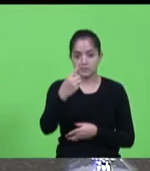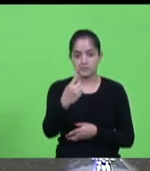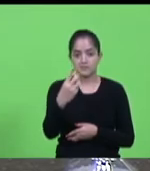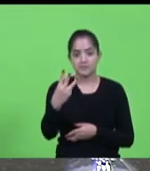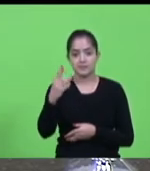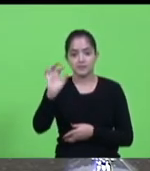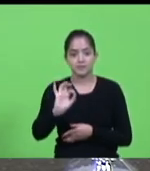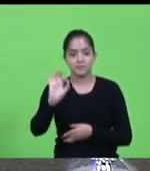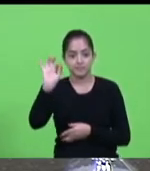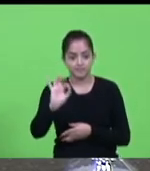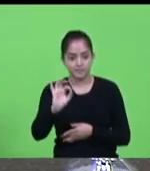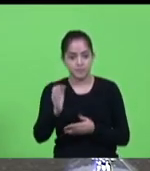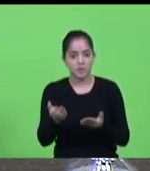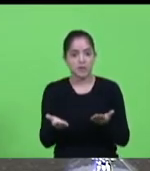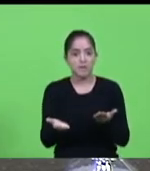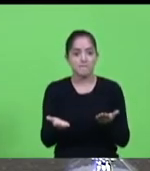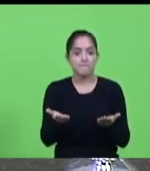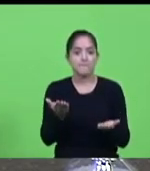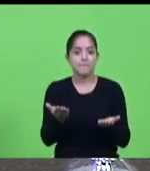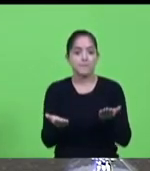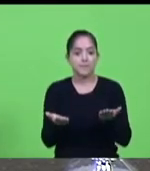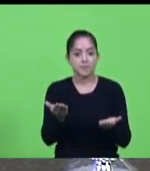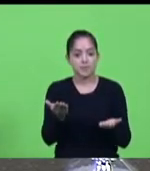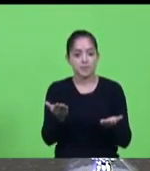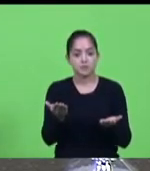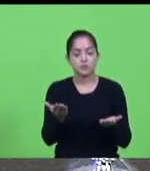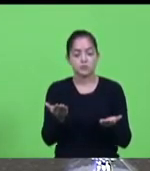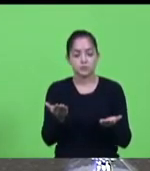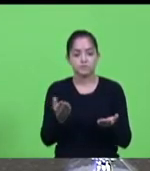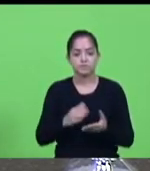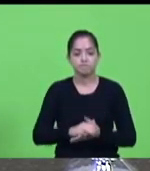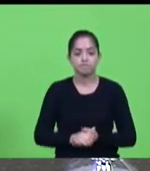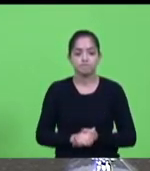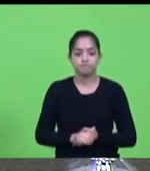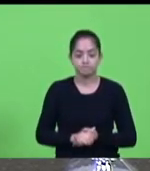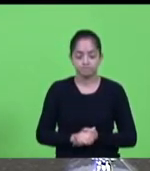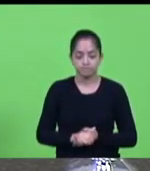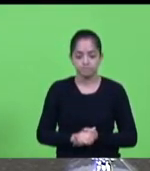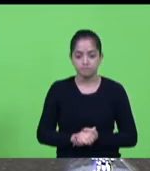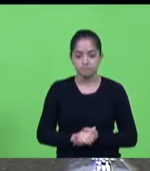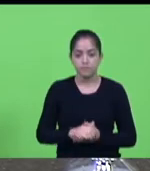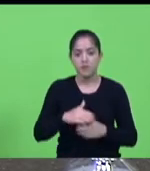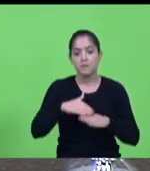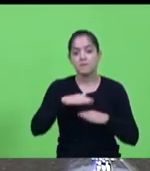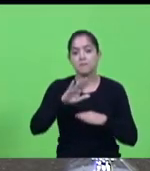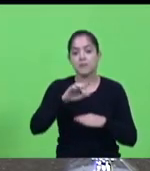27,13% do peso total das carcaças. Mais de